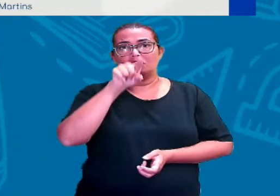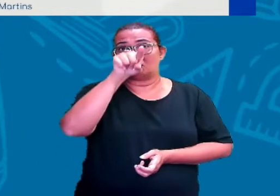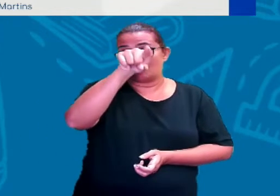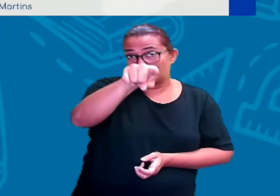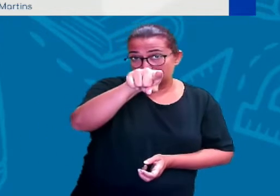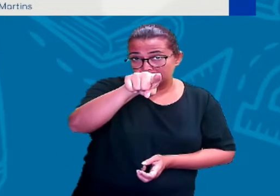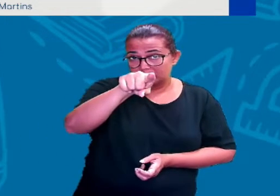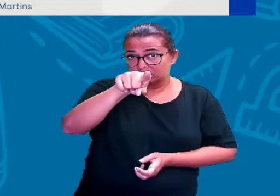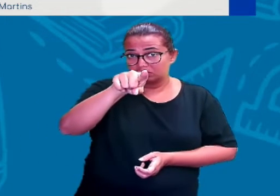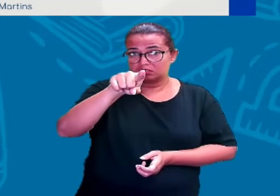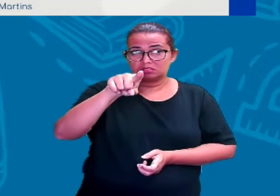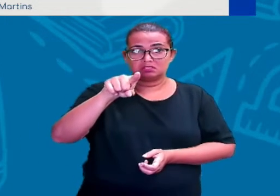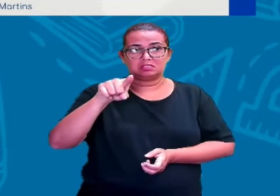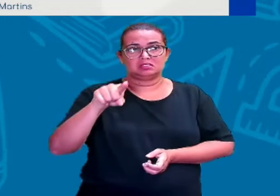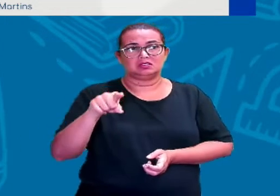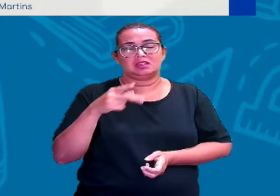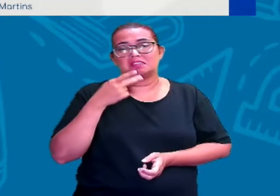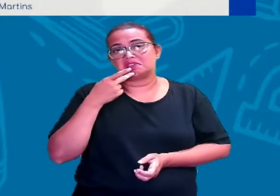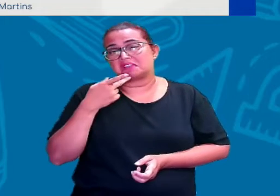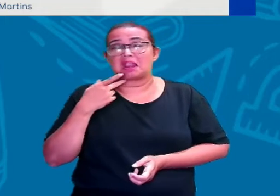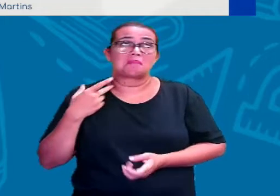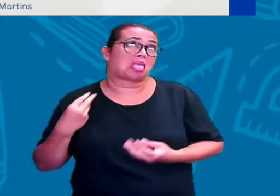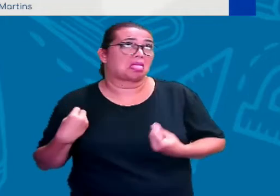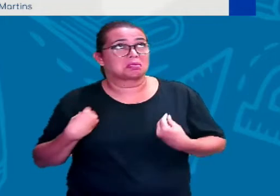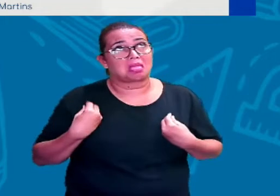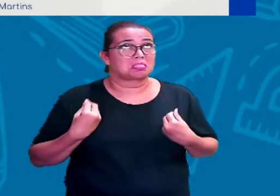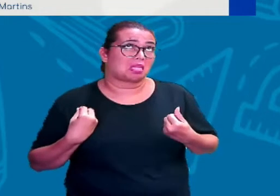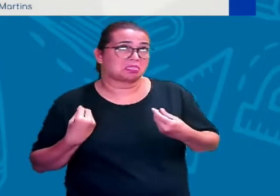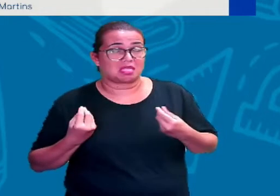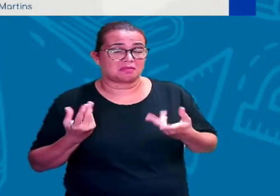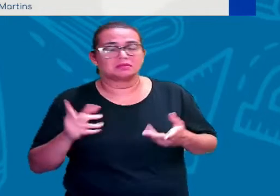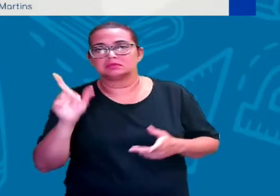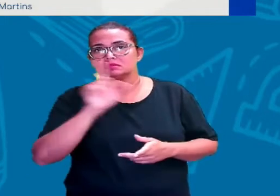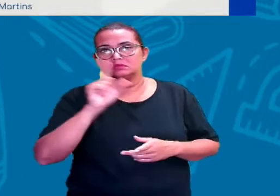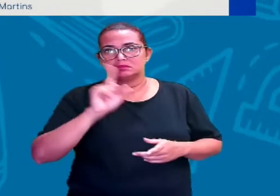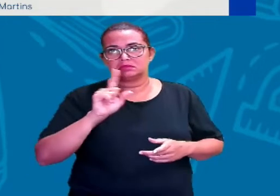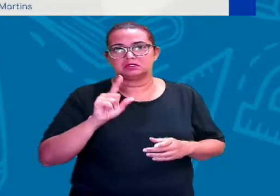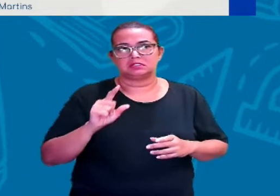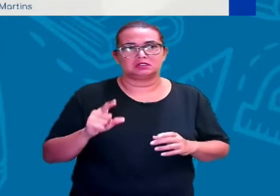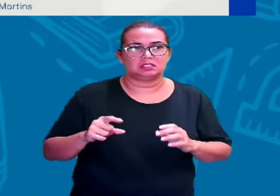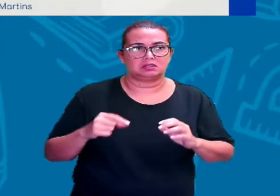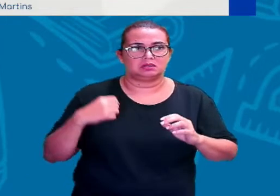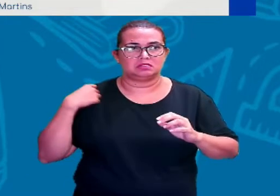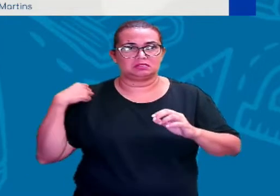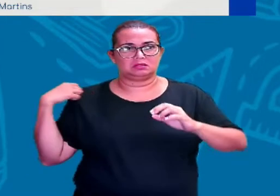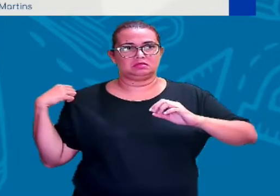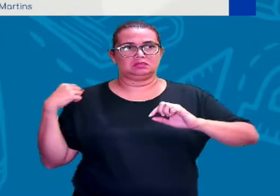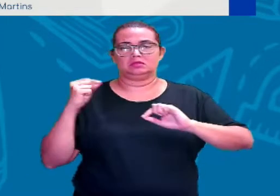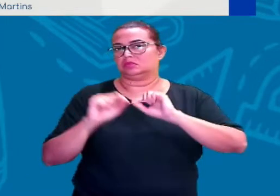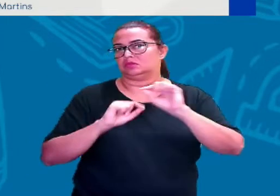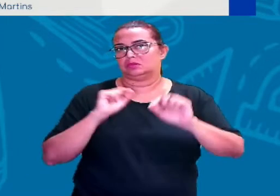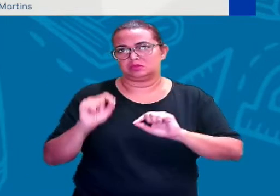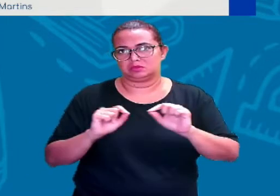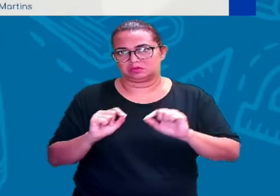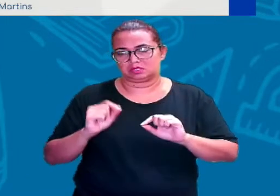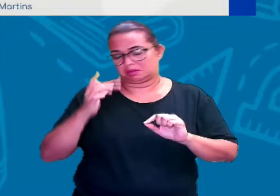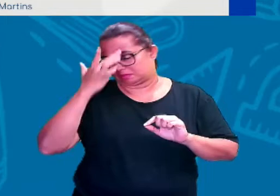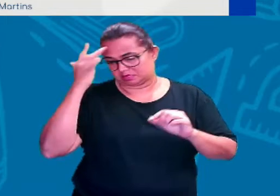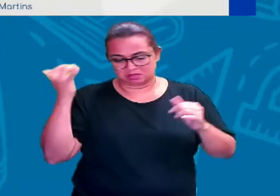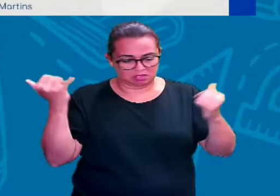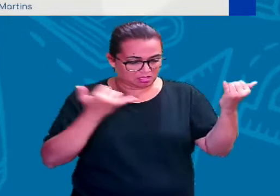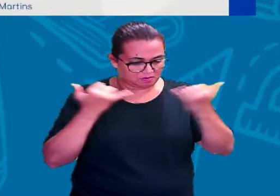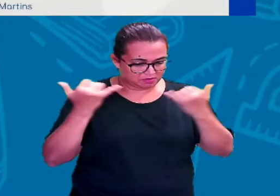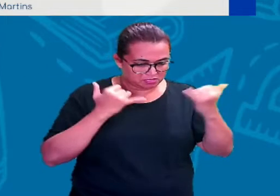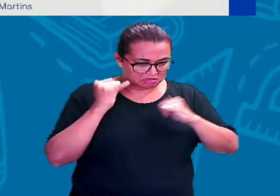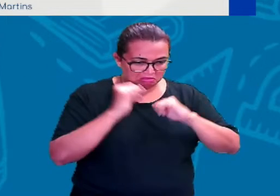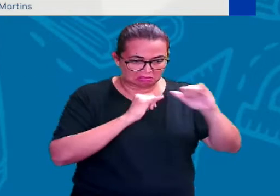pessoa que fala isso, que é mimimi, eu vou trazer alguns dados, uma criança que ouve muito, né? A gente ouve muito as pessoas dizerem,